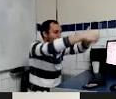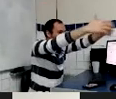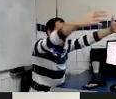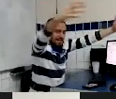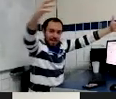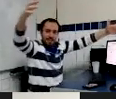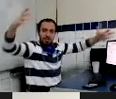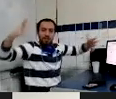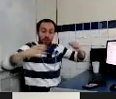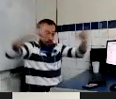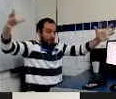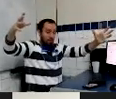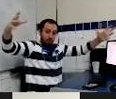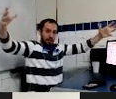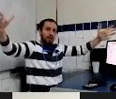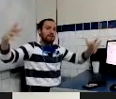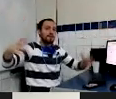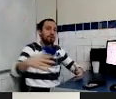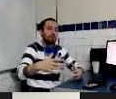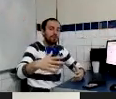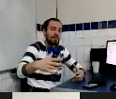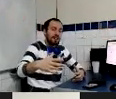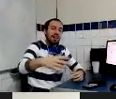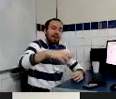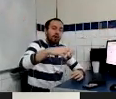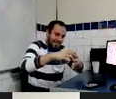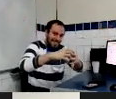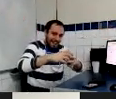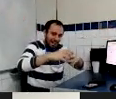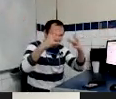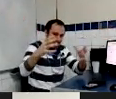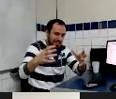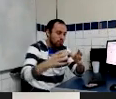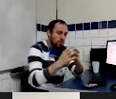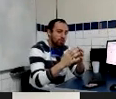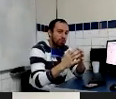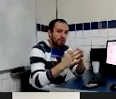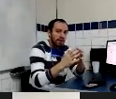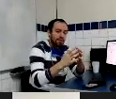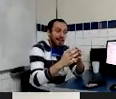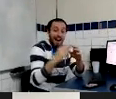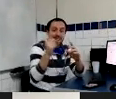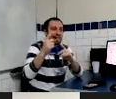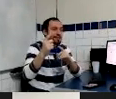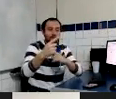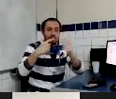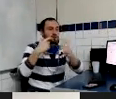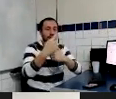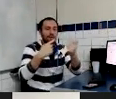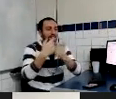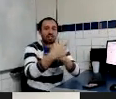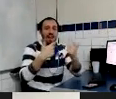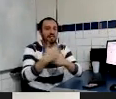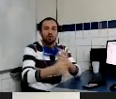toda essa região que aumentou, que cresceu. Quando a cidade cresce muito, Turminha, as relações